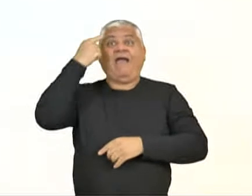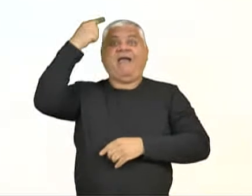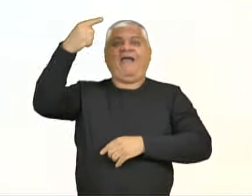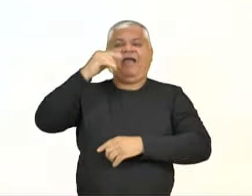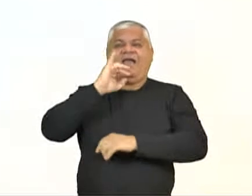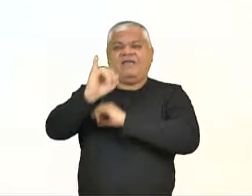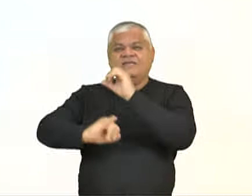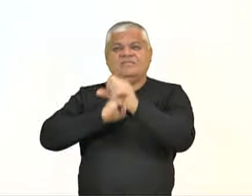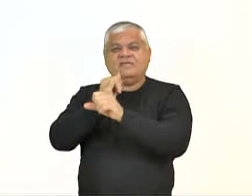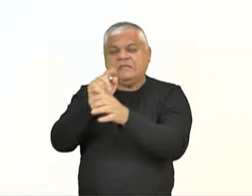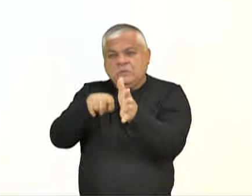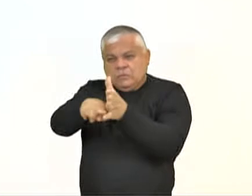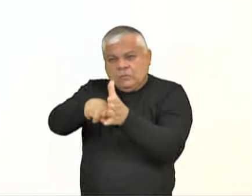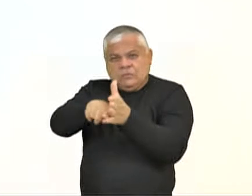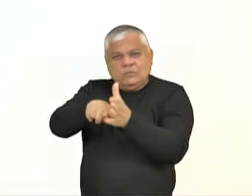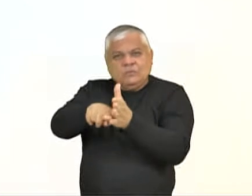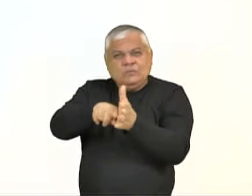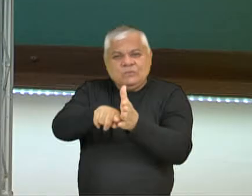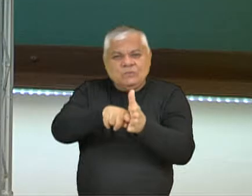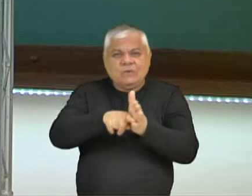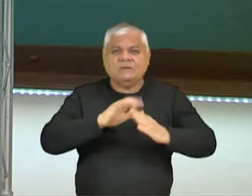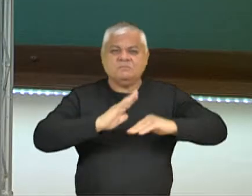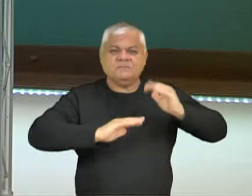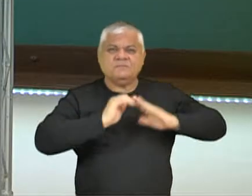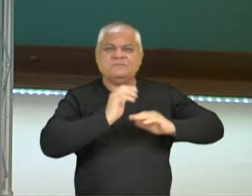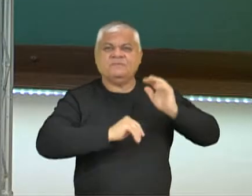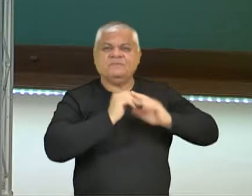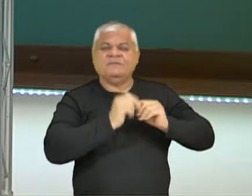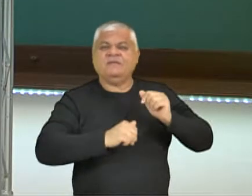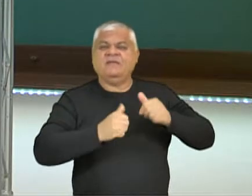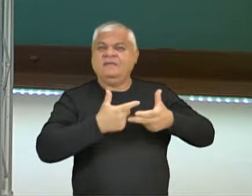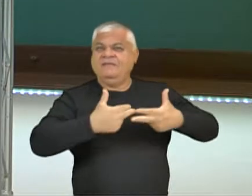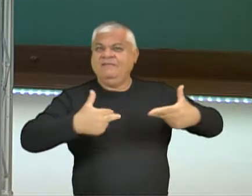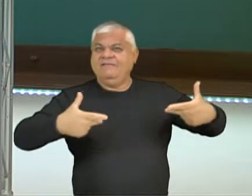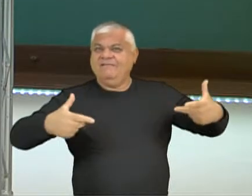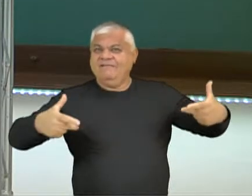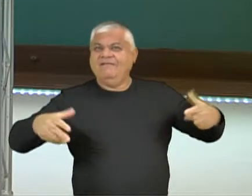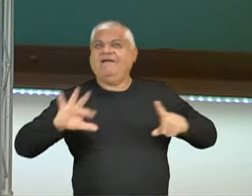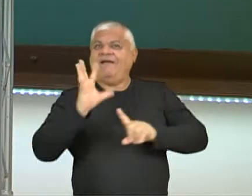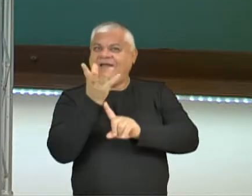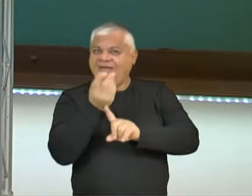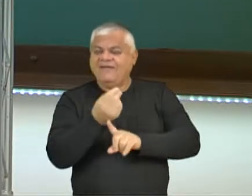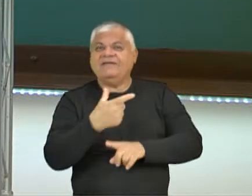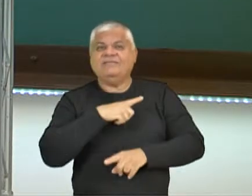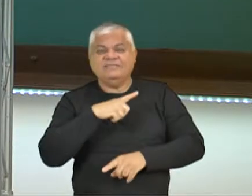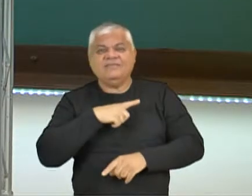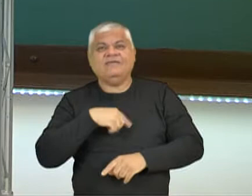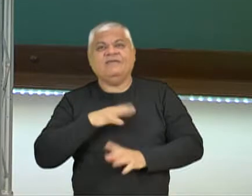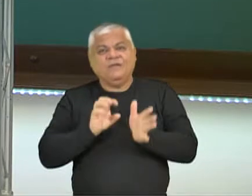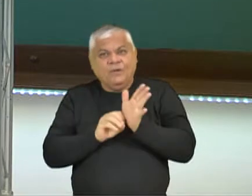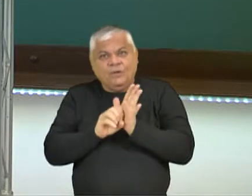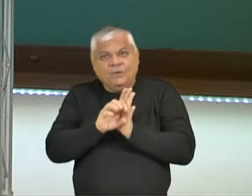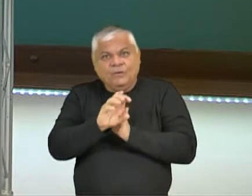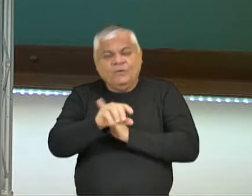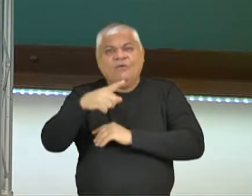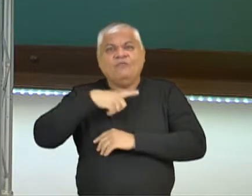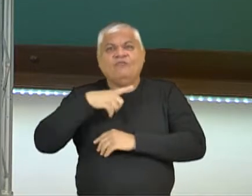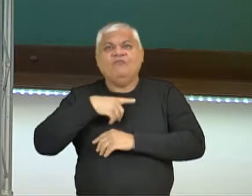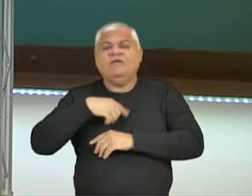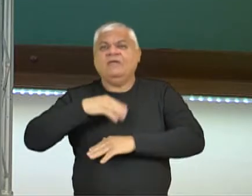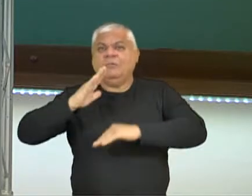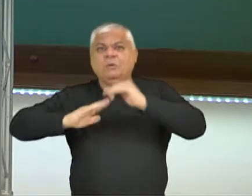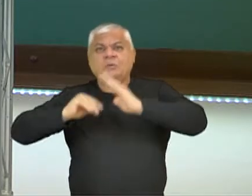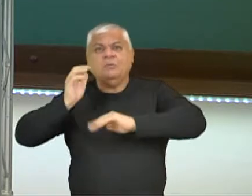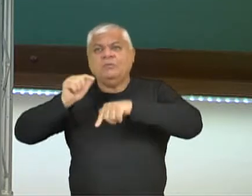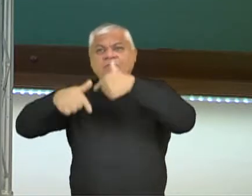obras de diferentes artistas. Então a gente vai lá, dá um Google e consegue ter acesso a imagens dessas obras de pintores